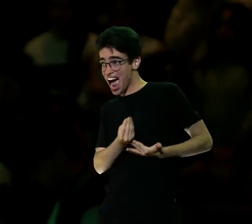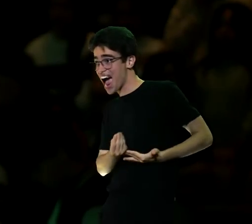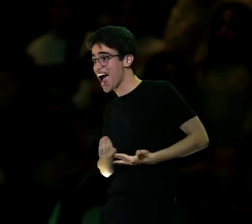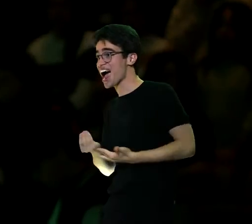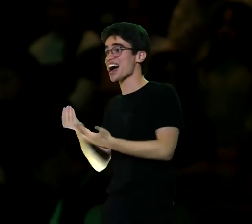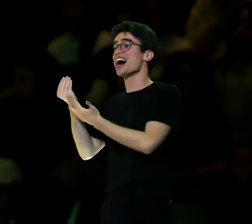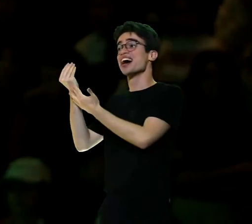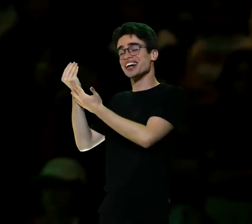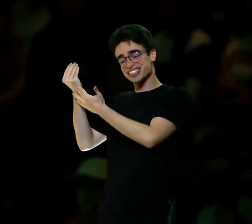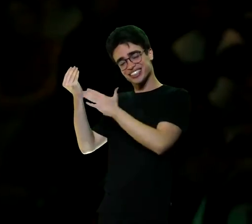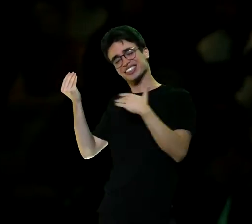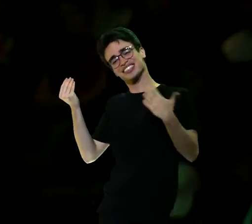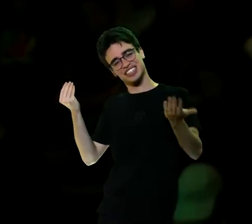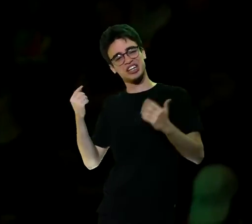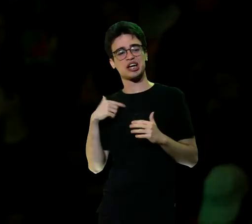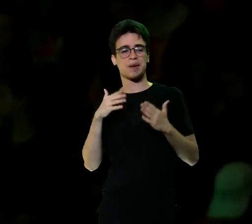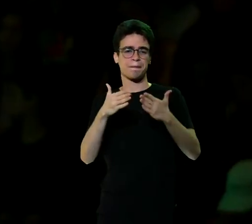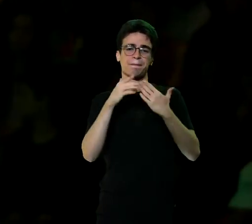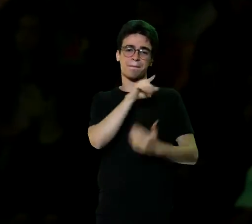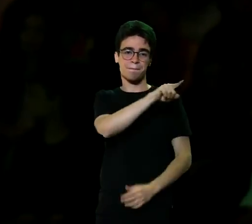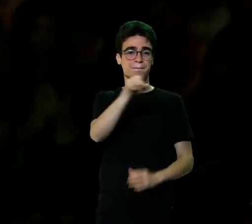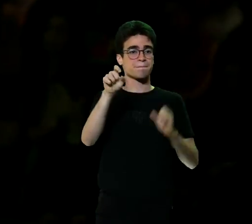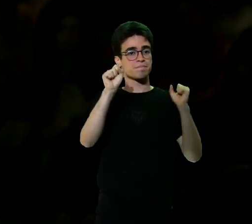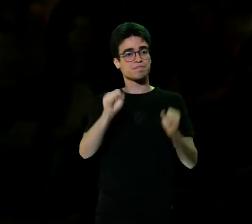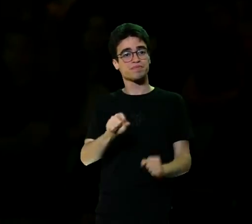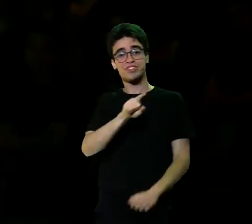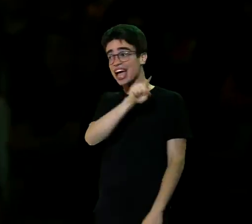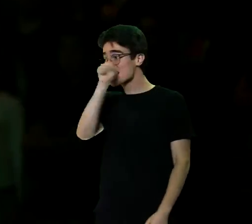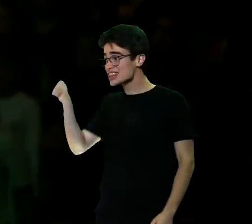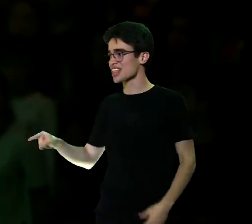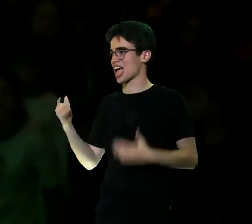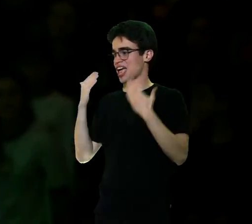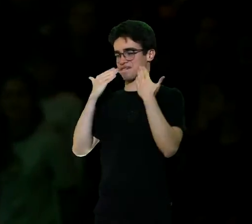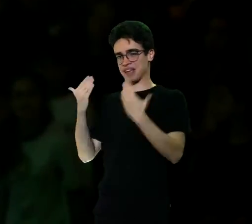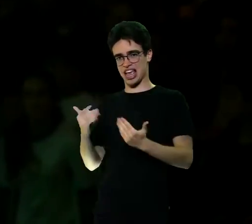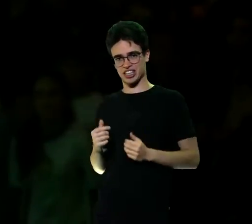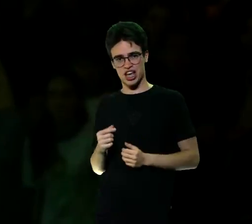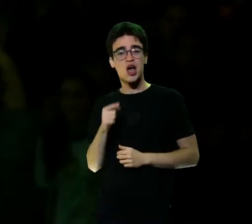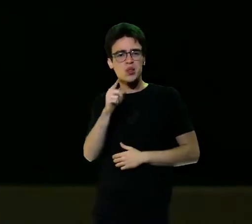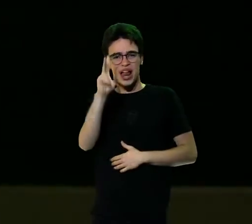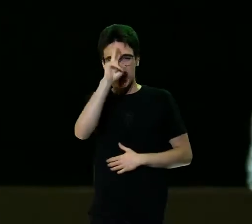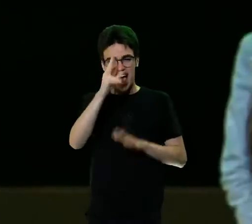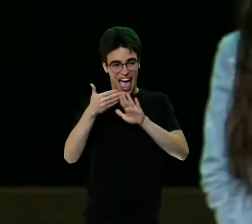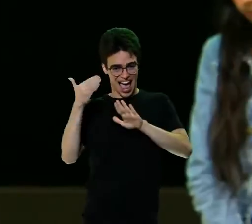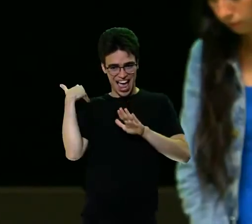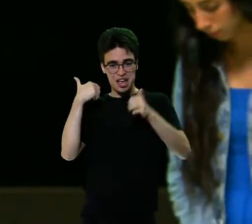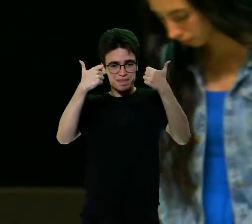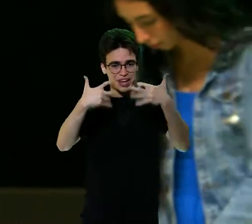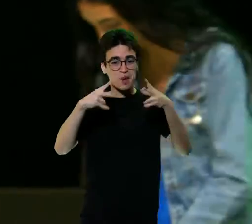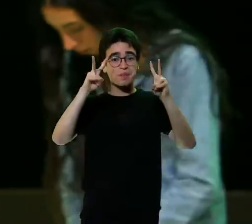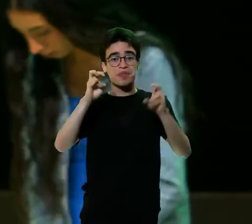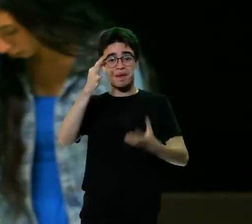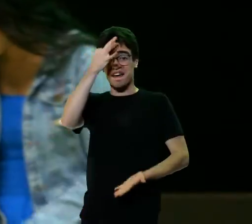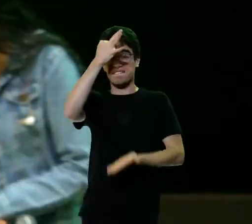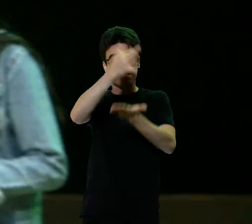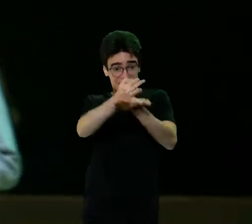eu vou pedir para você vir até aqui à frente. Lembra que eu falei de fé lá no começo? Isso aqui vai ser um passo de